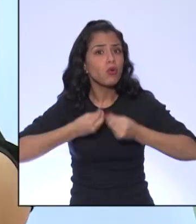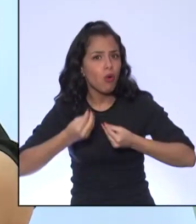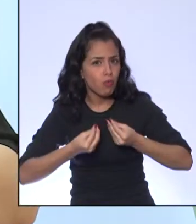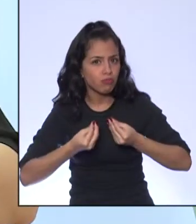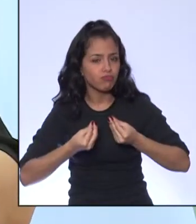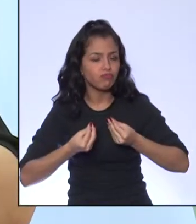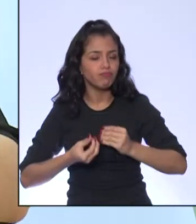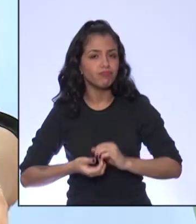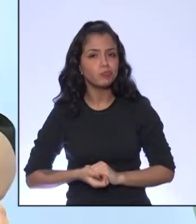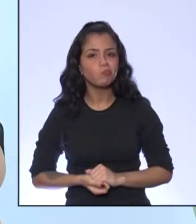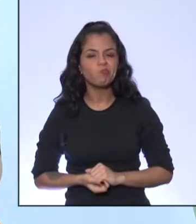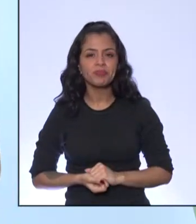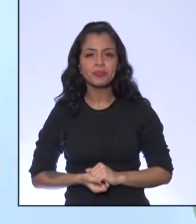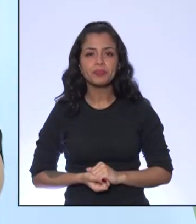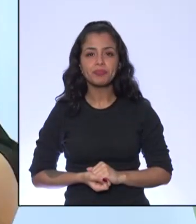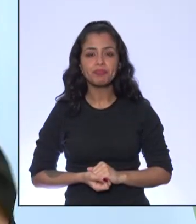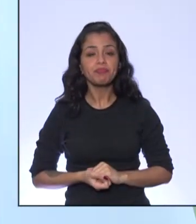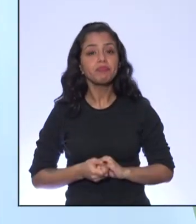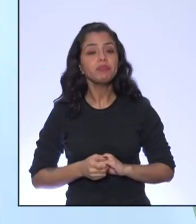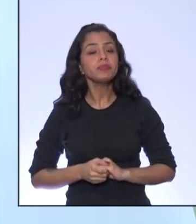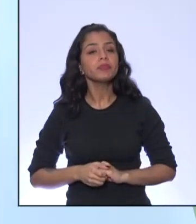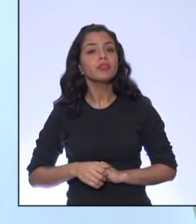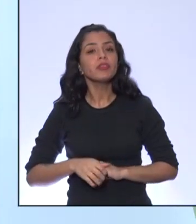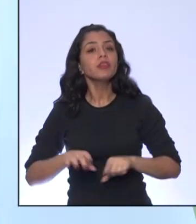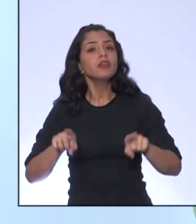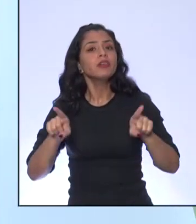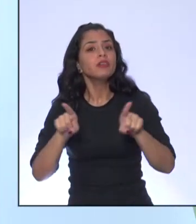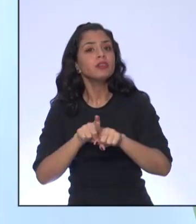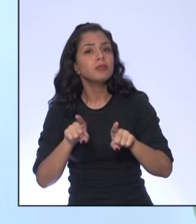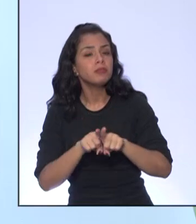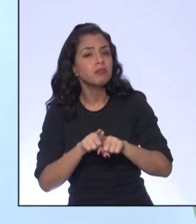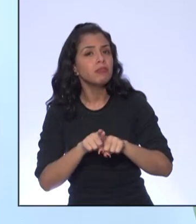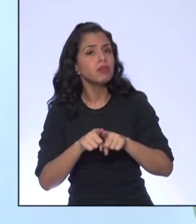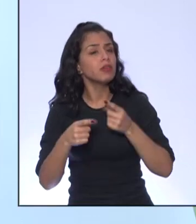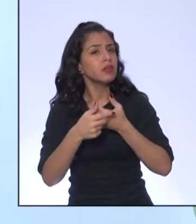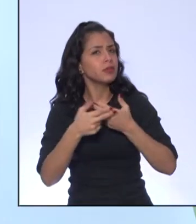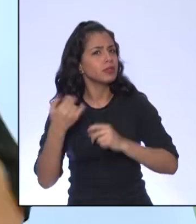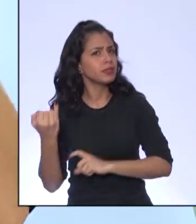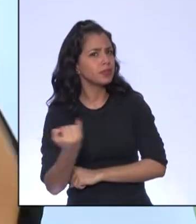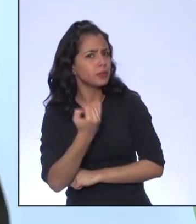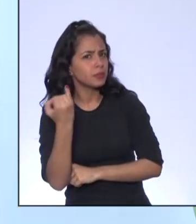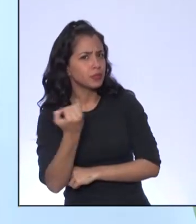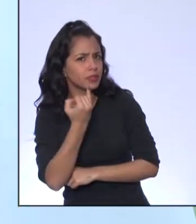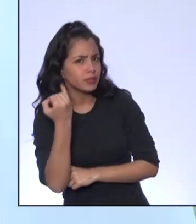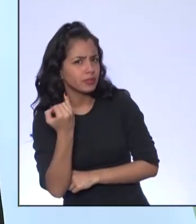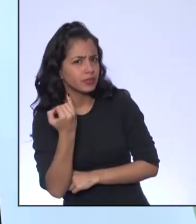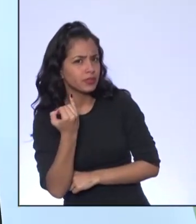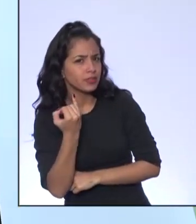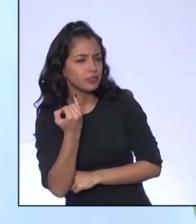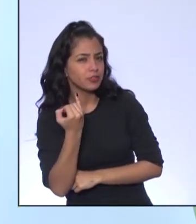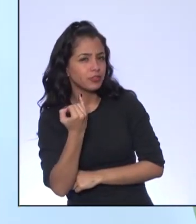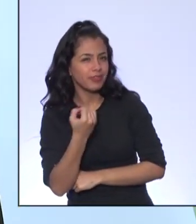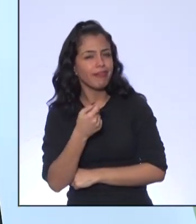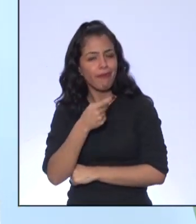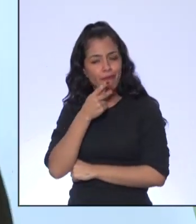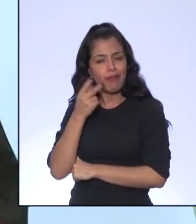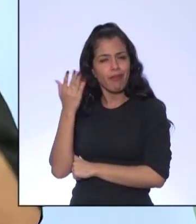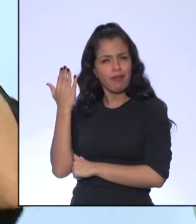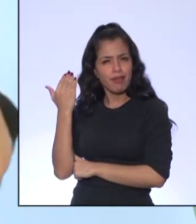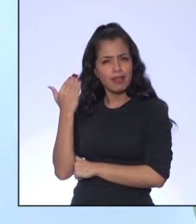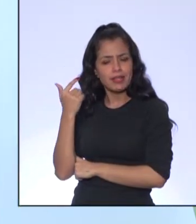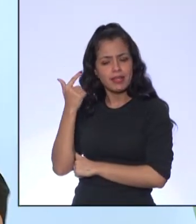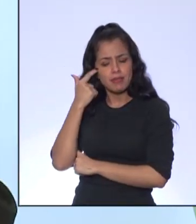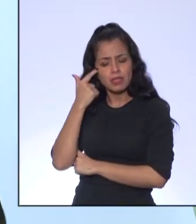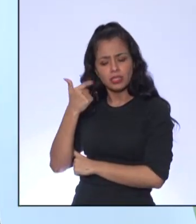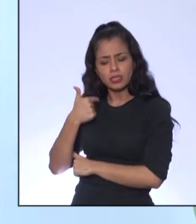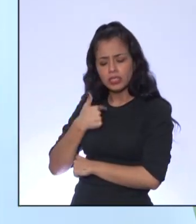objetivos. E um fator importante não é, como eu já tinha dito, só pensar aquilo que eu